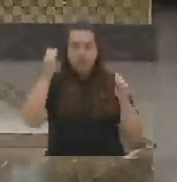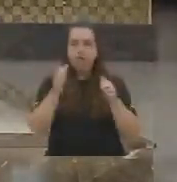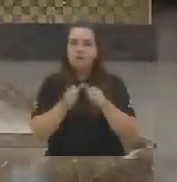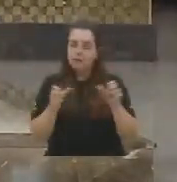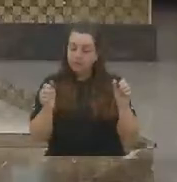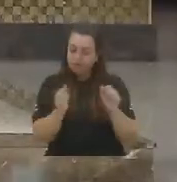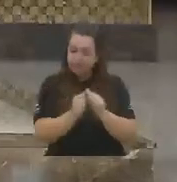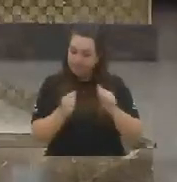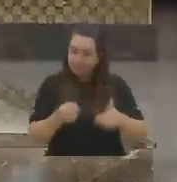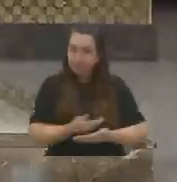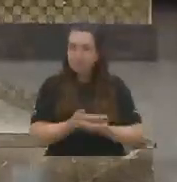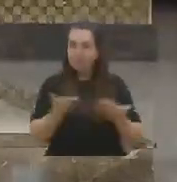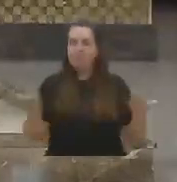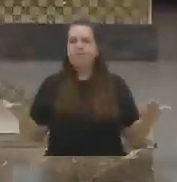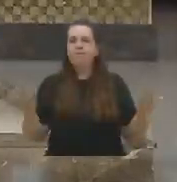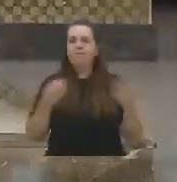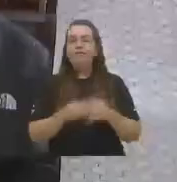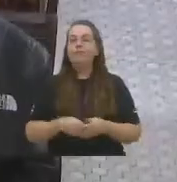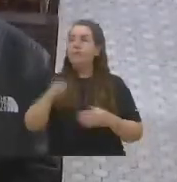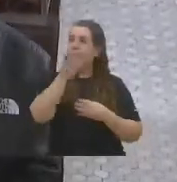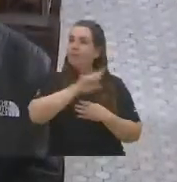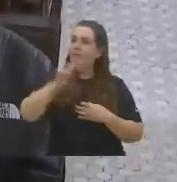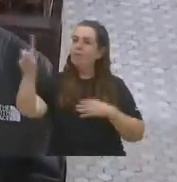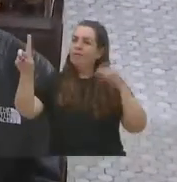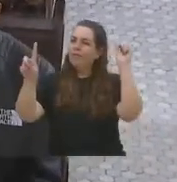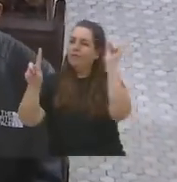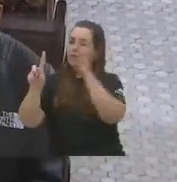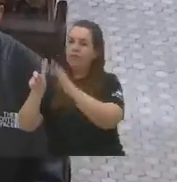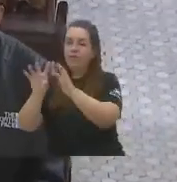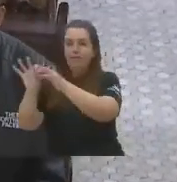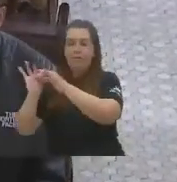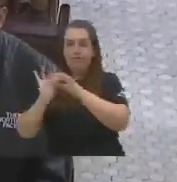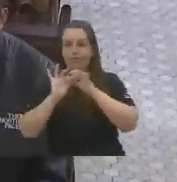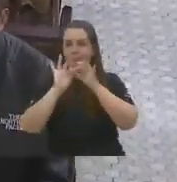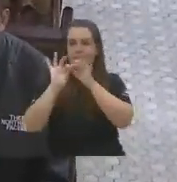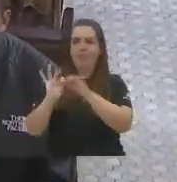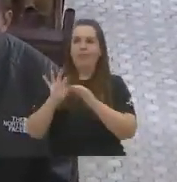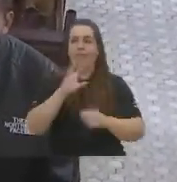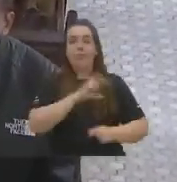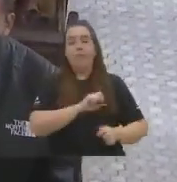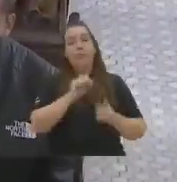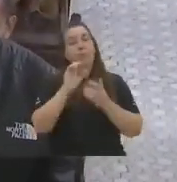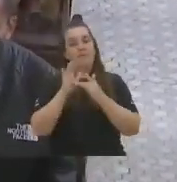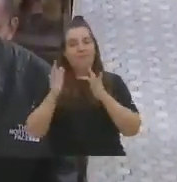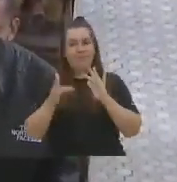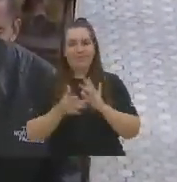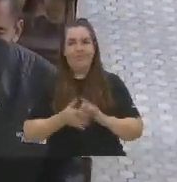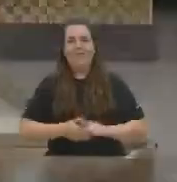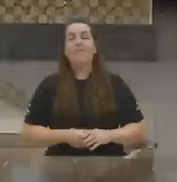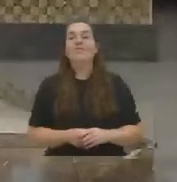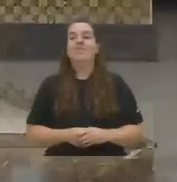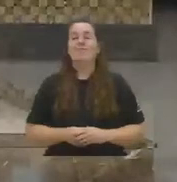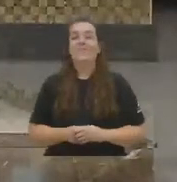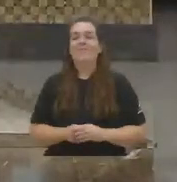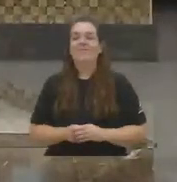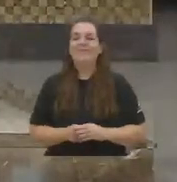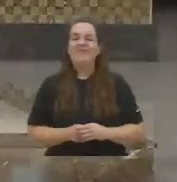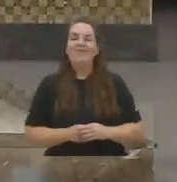Espírito Santo estejam convosco. Bendito seja Deus que nos reuniu no amor de